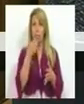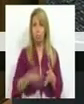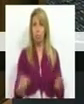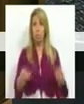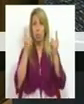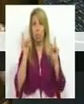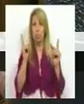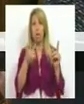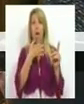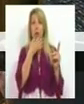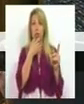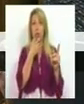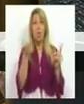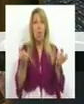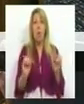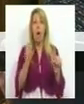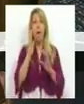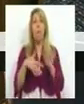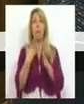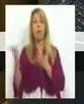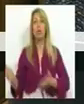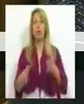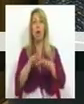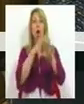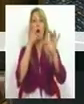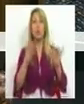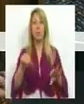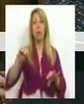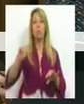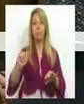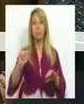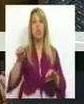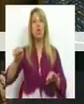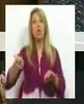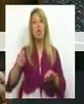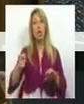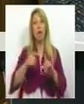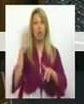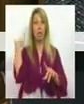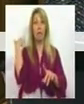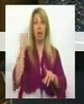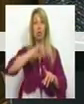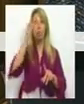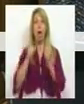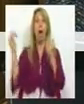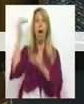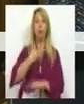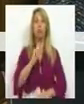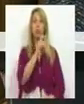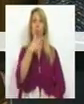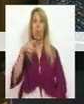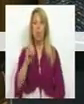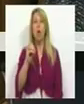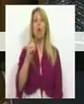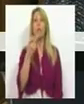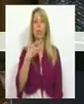sem um adequado plano estratégico do Hospital Distrital de Chaves no Centro Hospitalar Trás-os-Montes e Alto Douro em 2007 por um governo